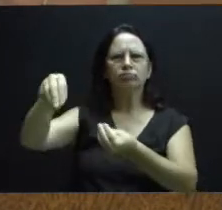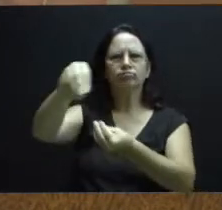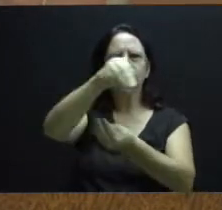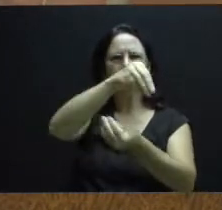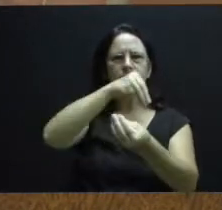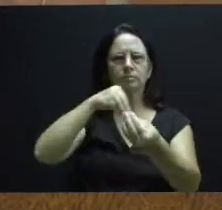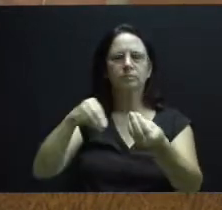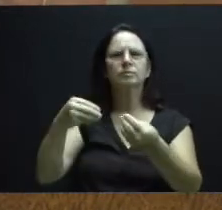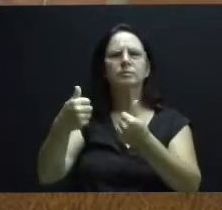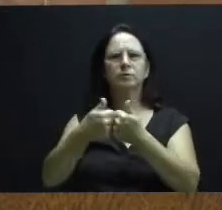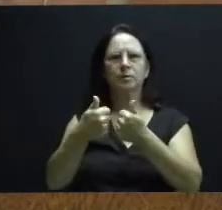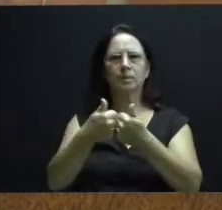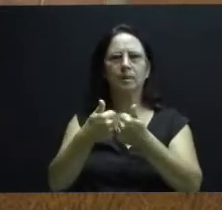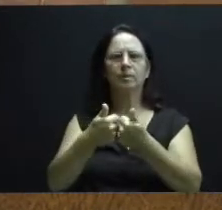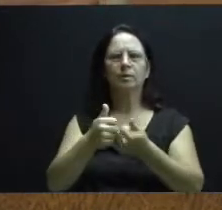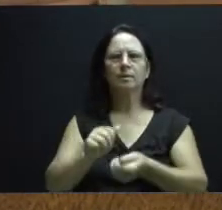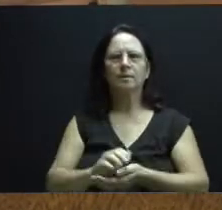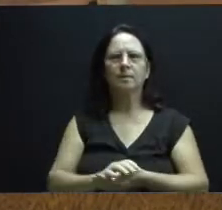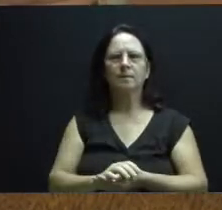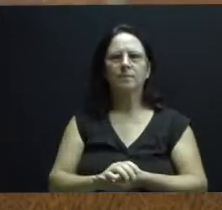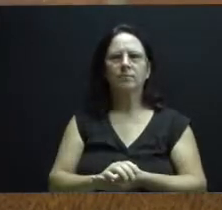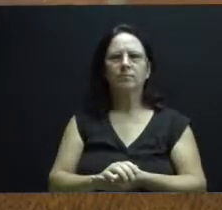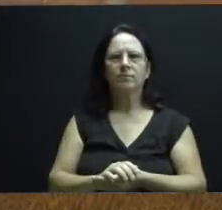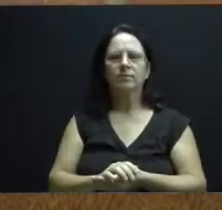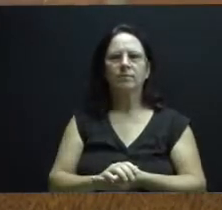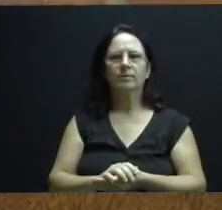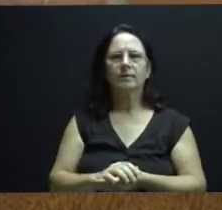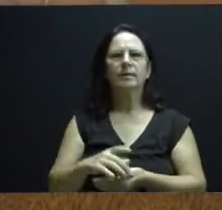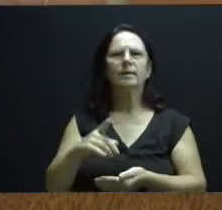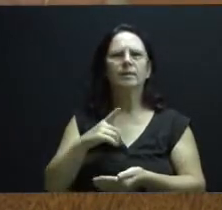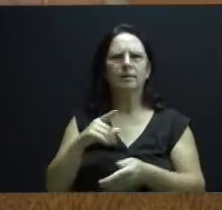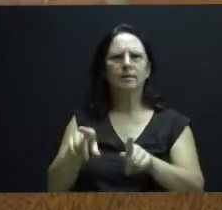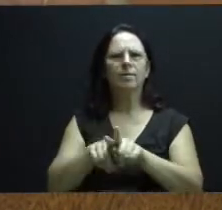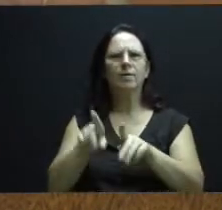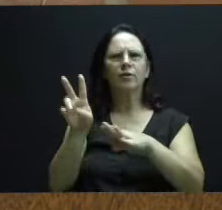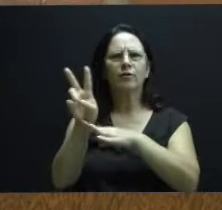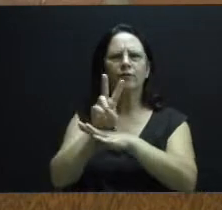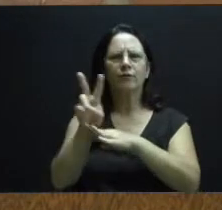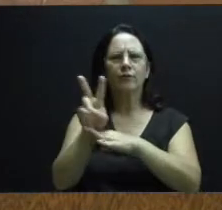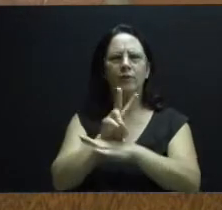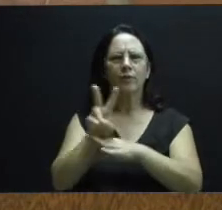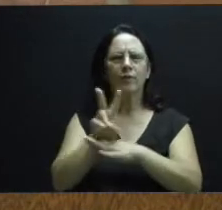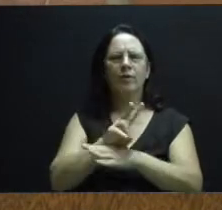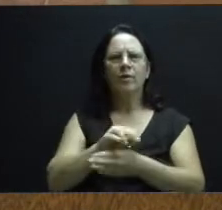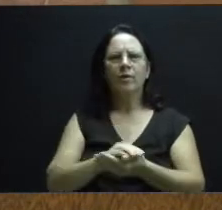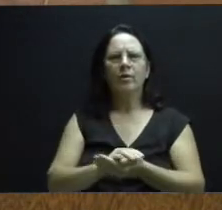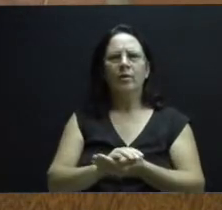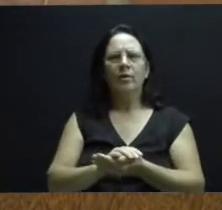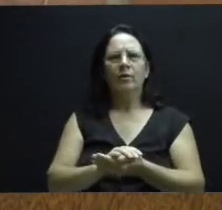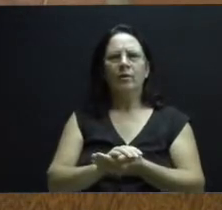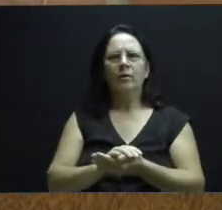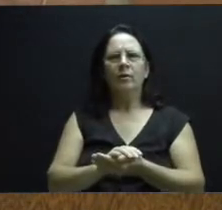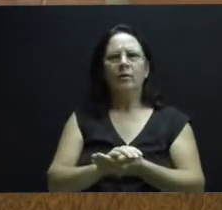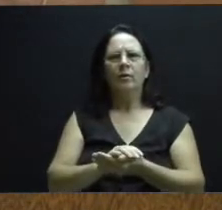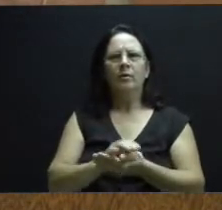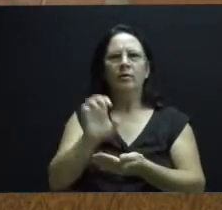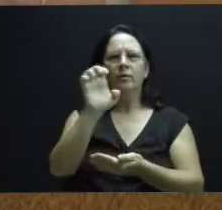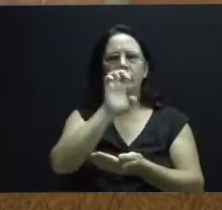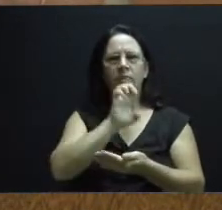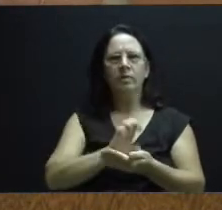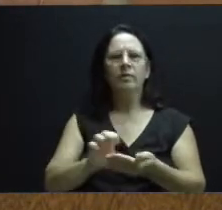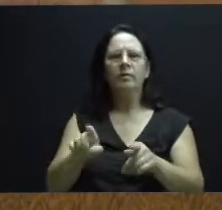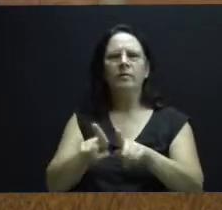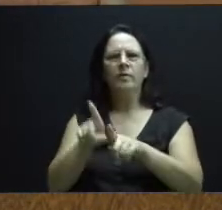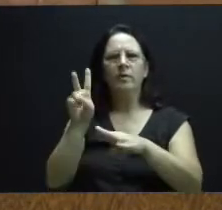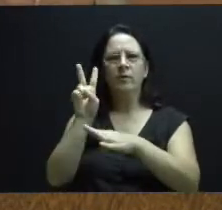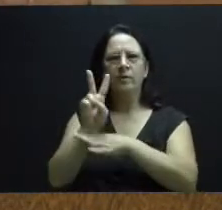e efetuando o acompanhamento fiscalização e averiguação do estado e conservação